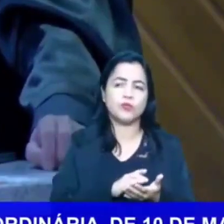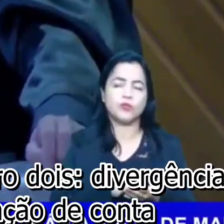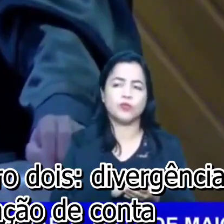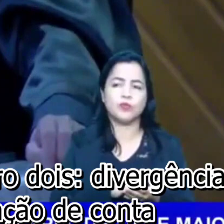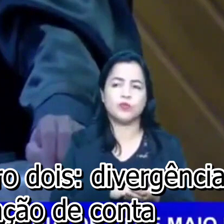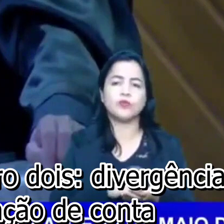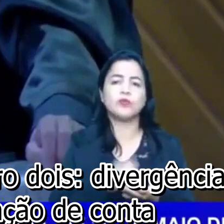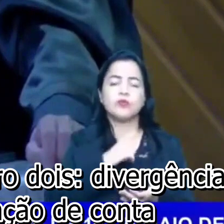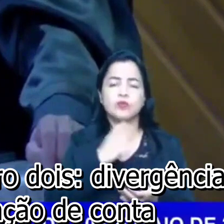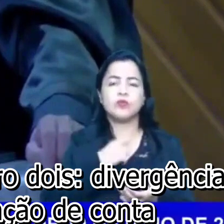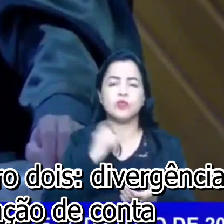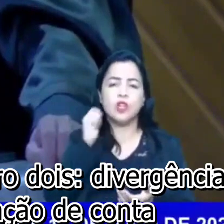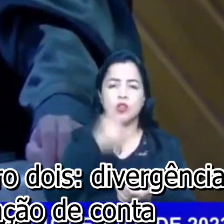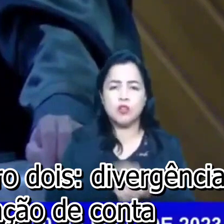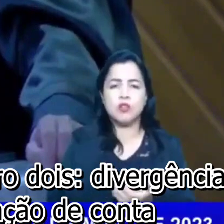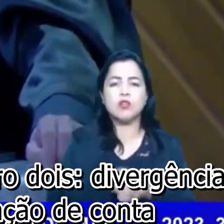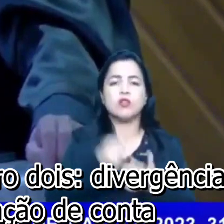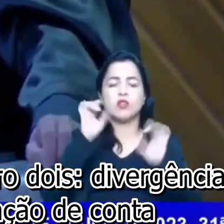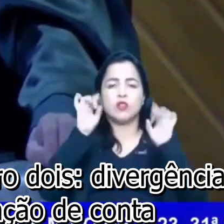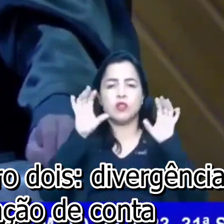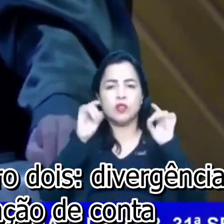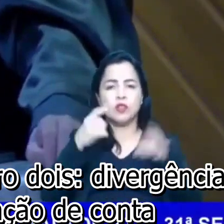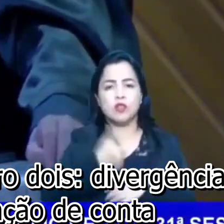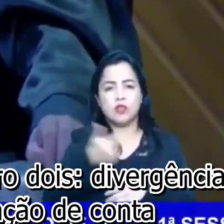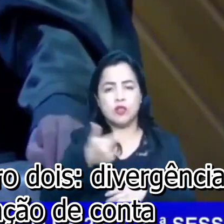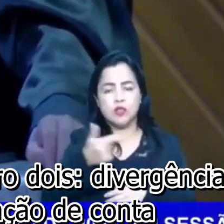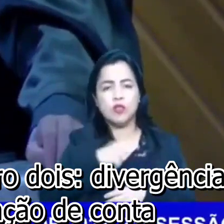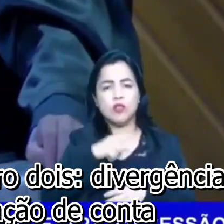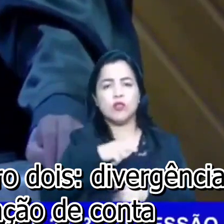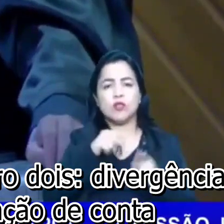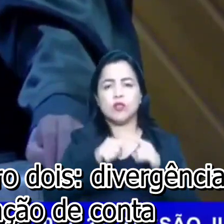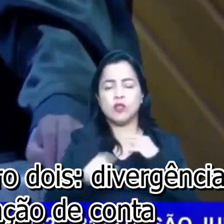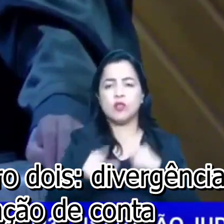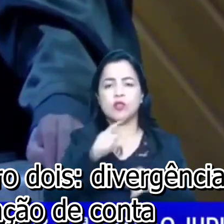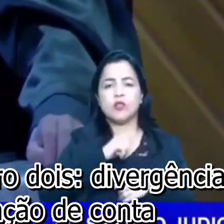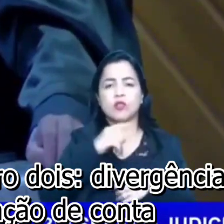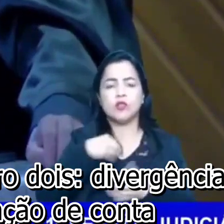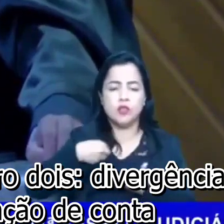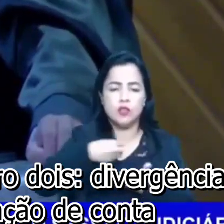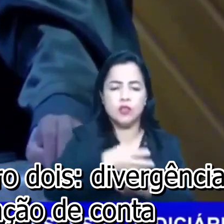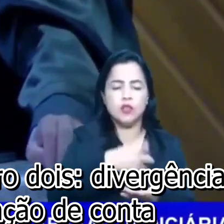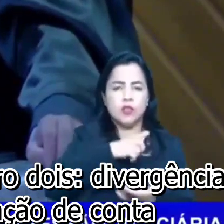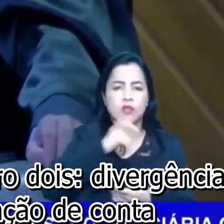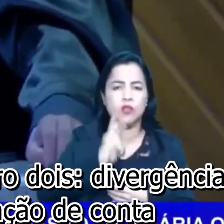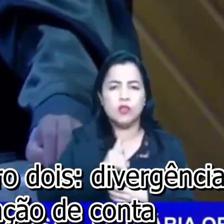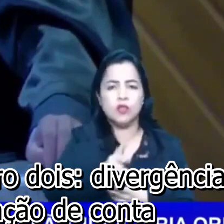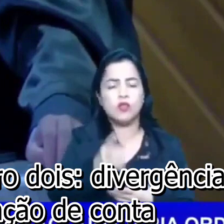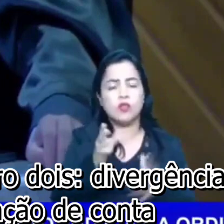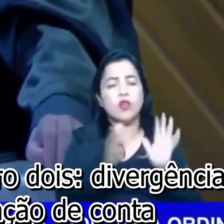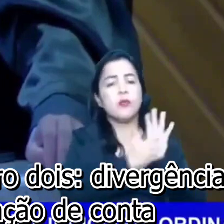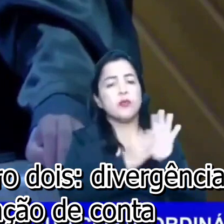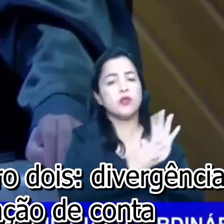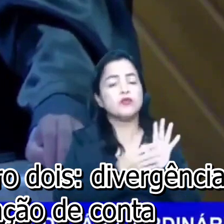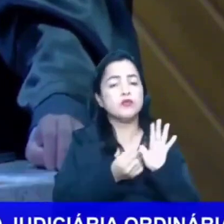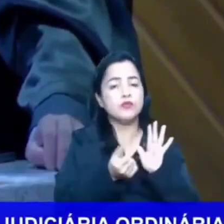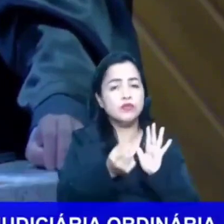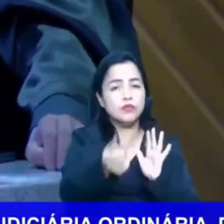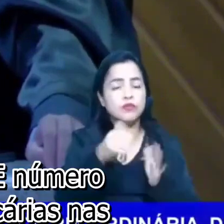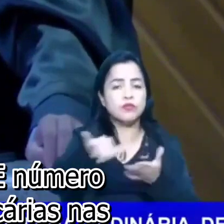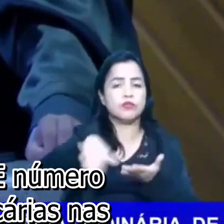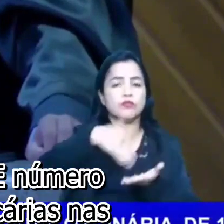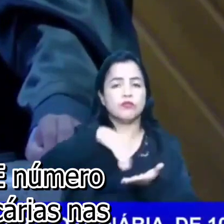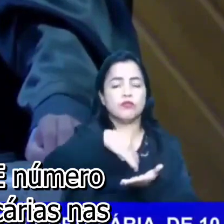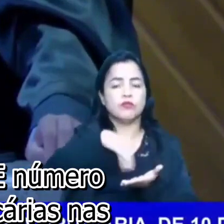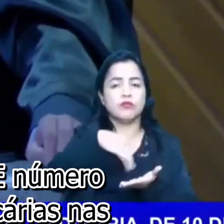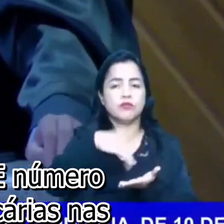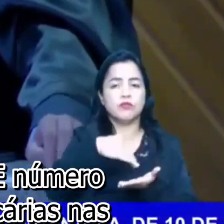Fundo Especial de Financiamento de Campanha. Número 2, divergência entre os dados dos doadores constantes na prestação de contas e da